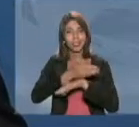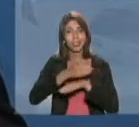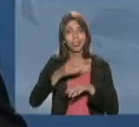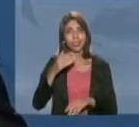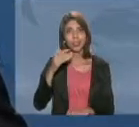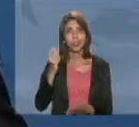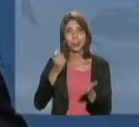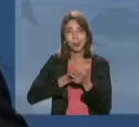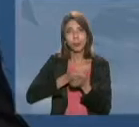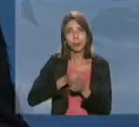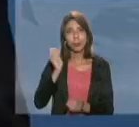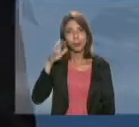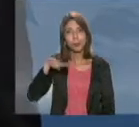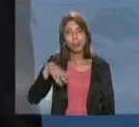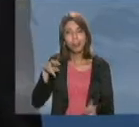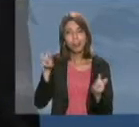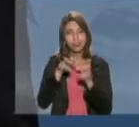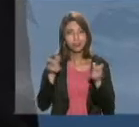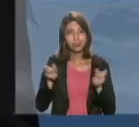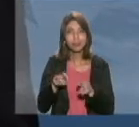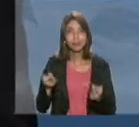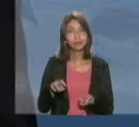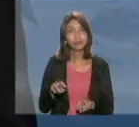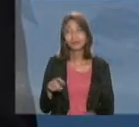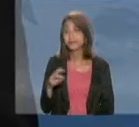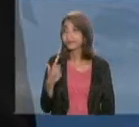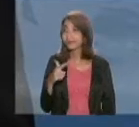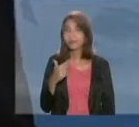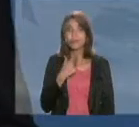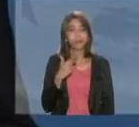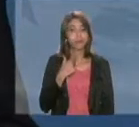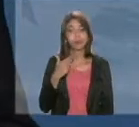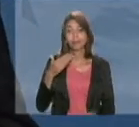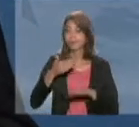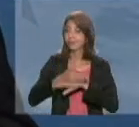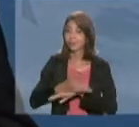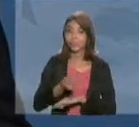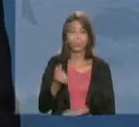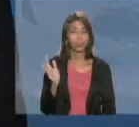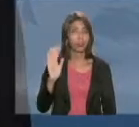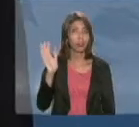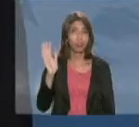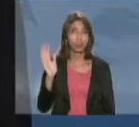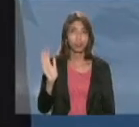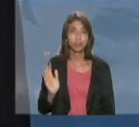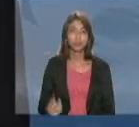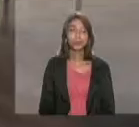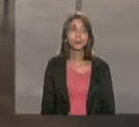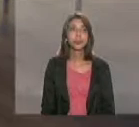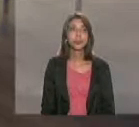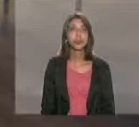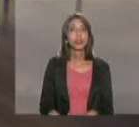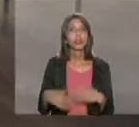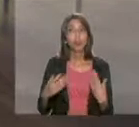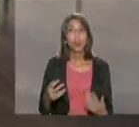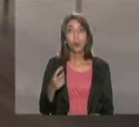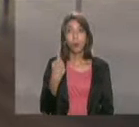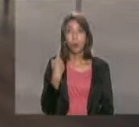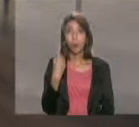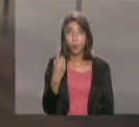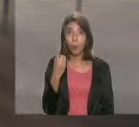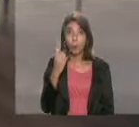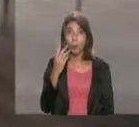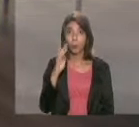como o senhor, lá atrás, naquele estádio antigo, não tem podido ir ao estádio. Olha, com 1 bilhão